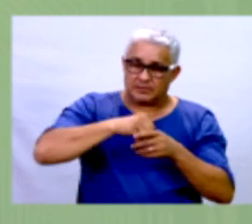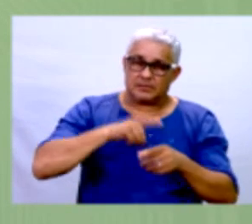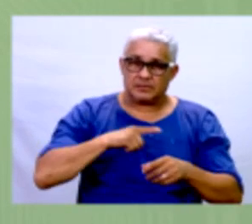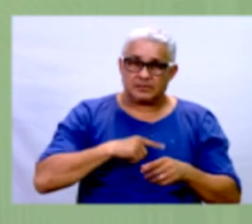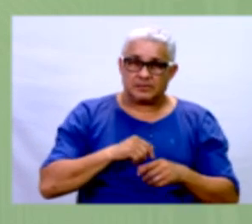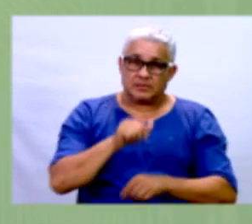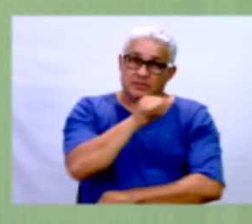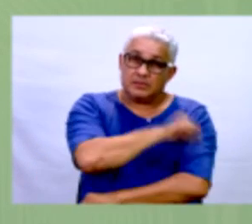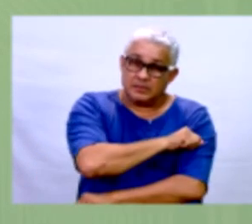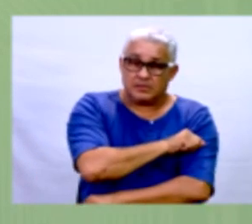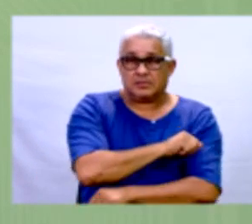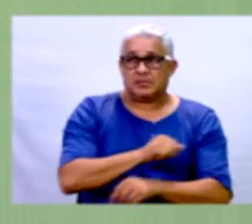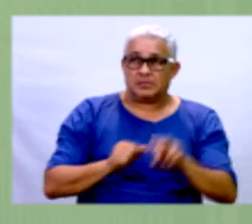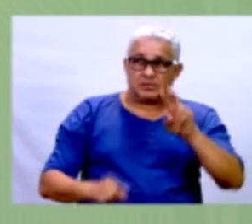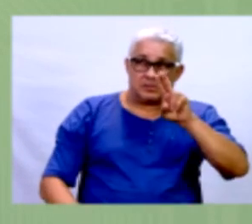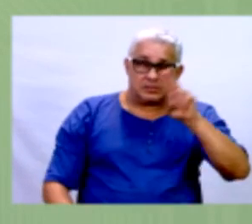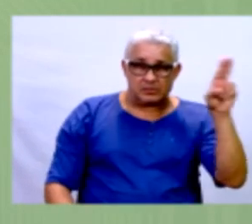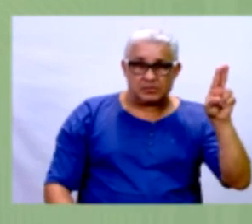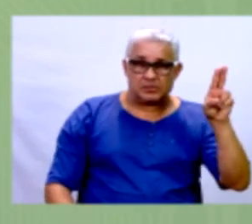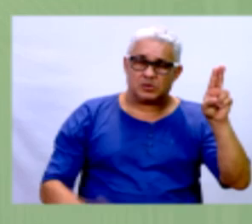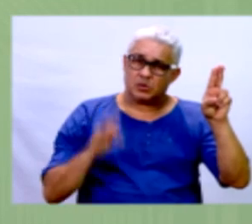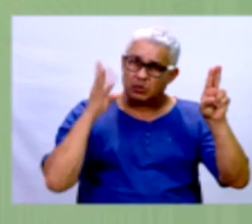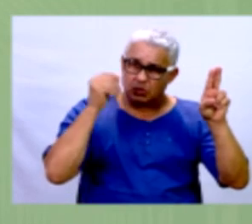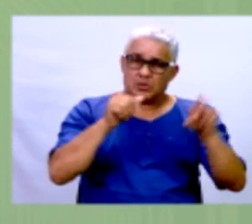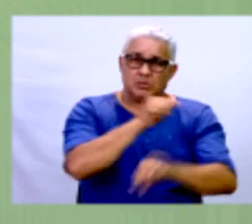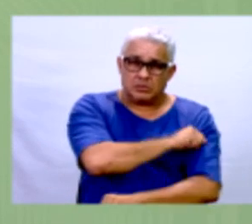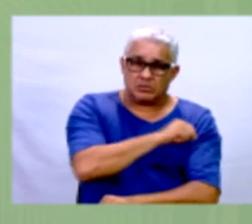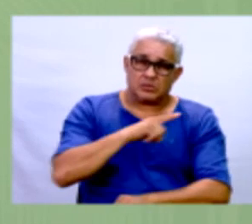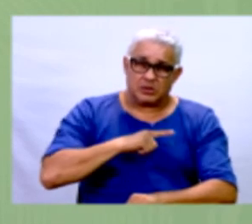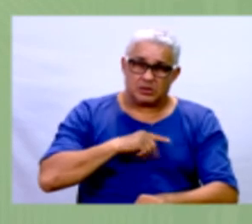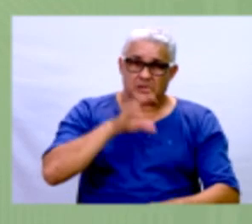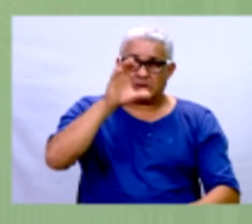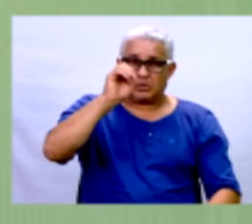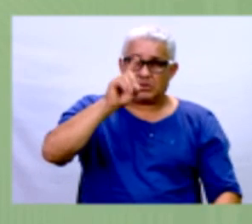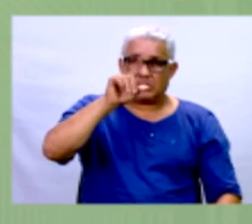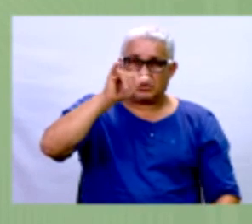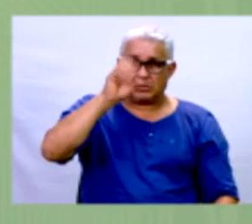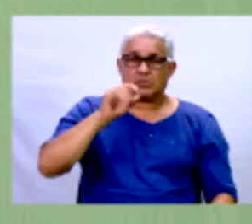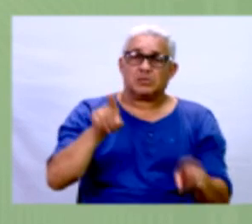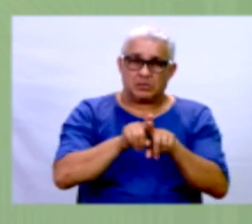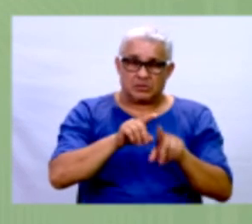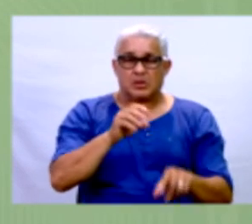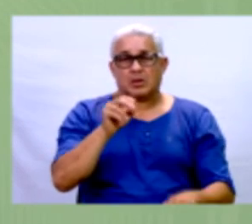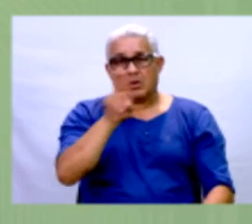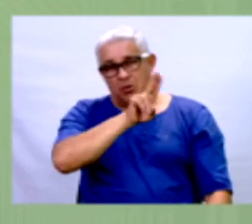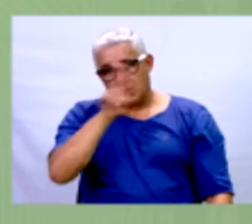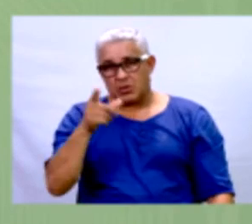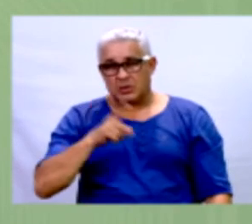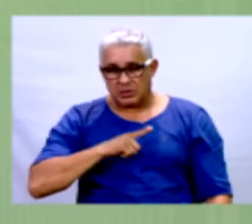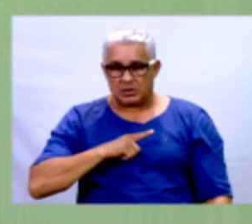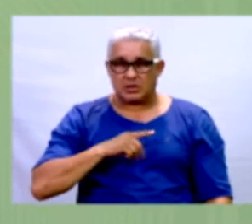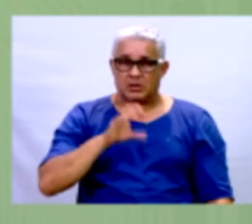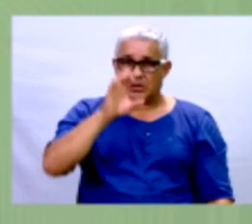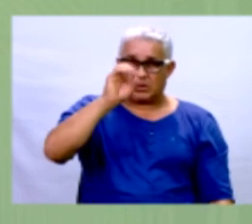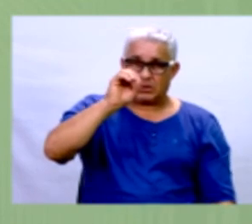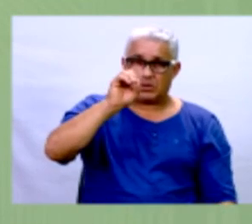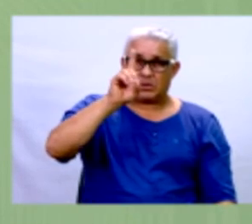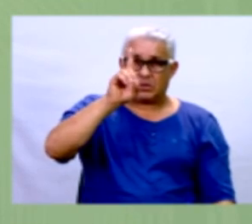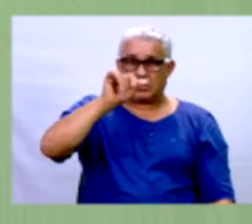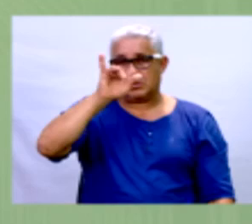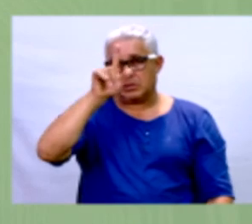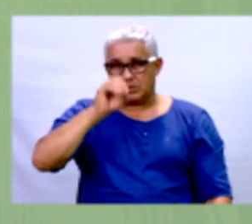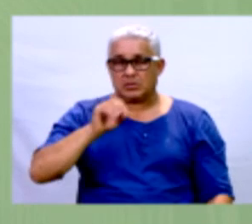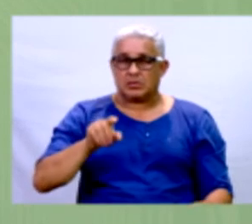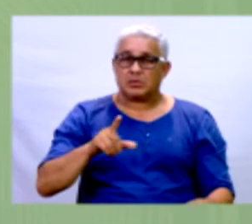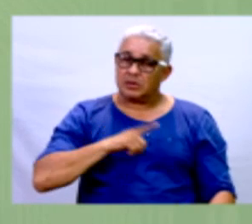através de alunos. Então nós temos todos os alunos que possuem código e nome, né? Todos eles possuem um código e todos eles